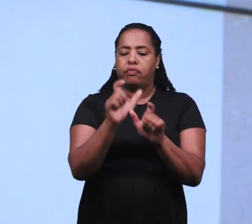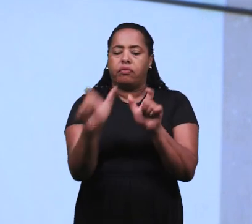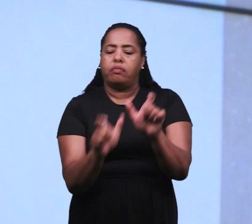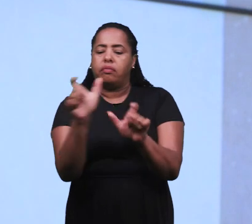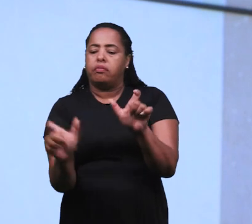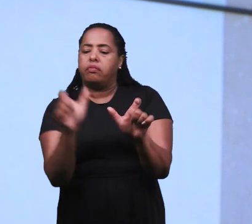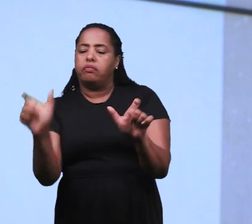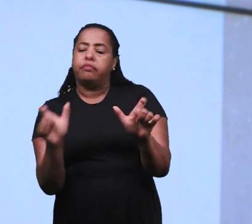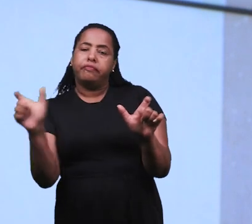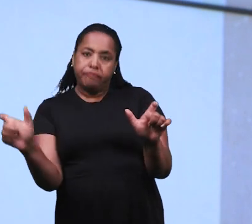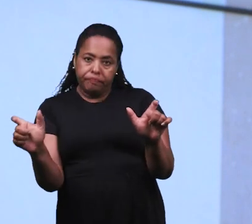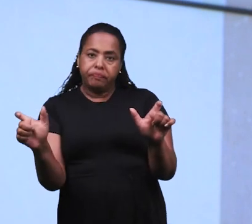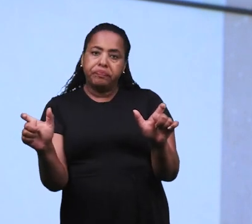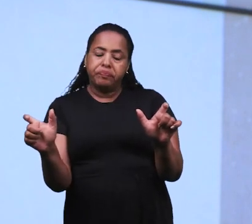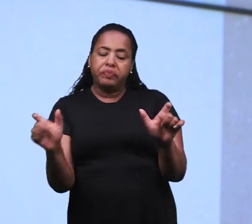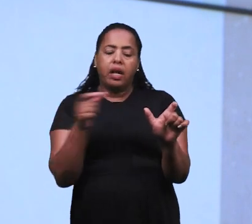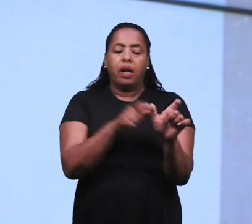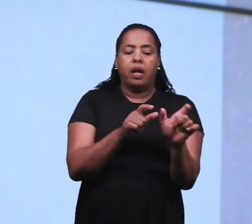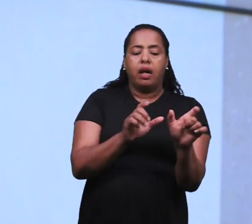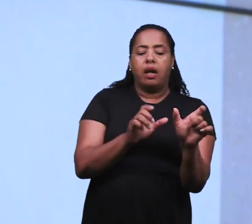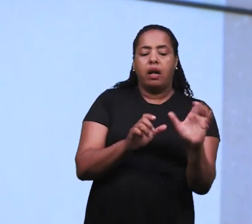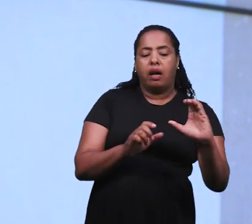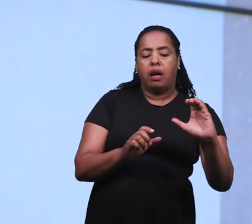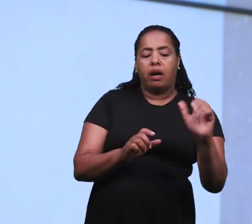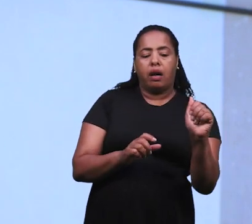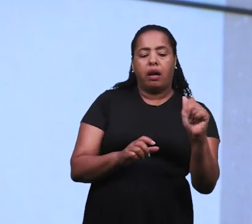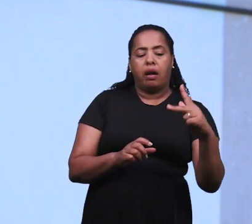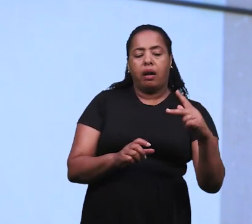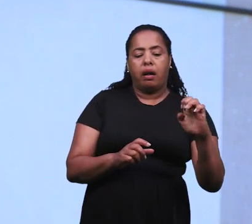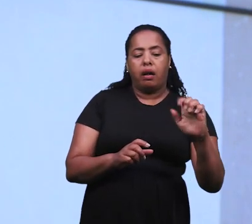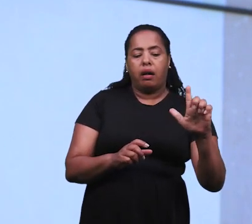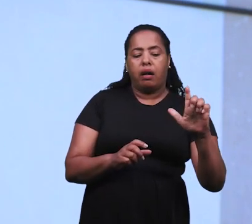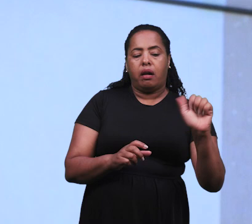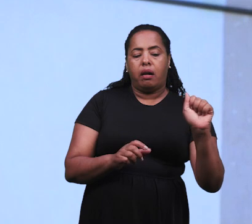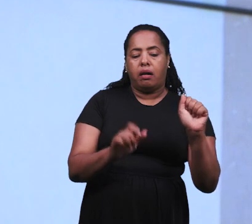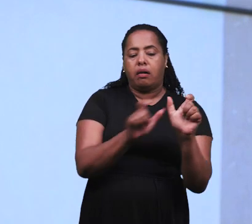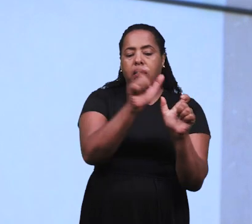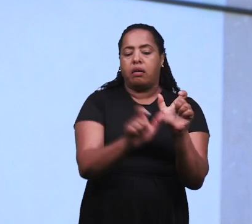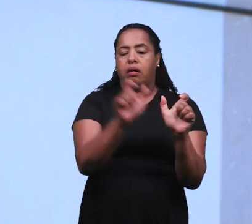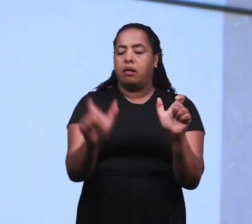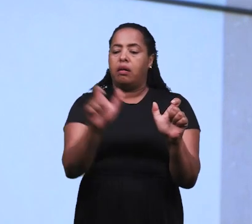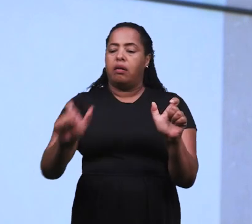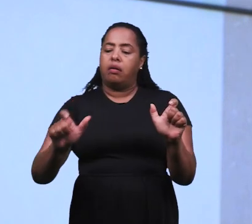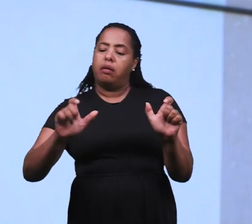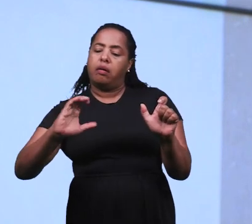da palavra capela, que era esse ambiente reservado para essa parte espiritual nas Muito guerras,